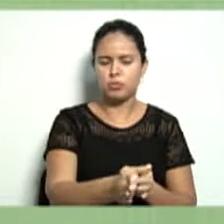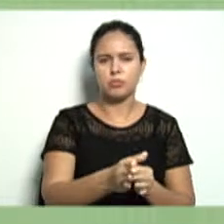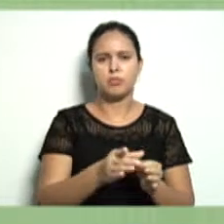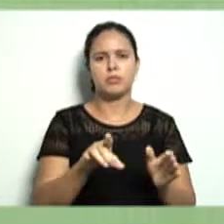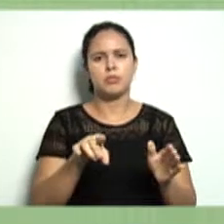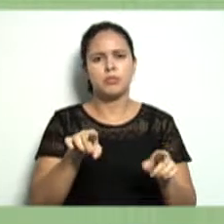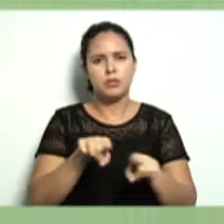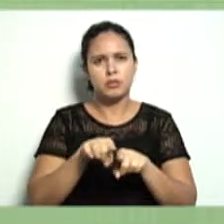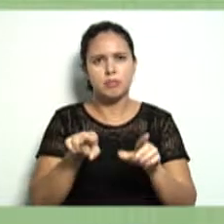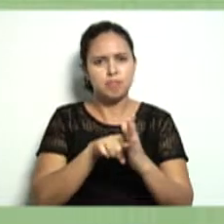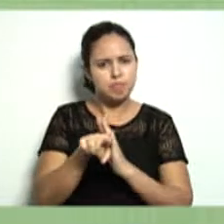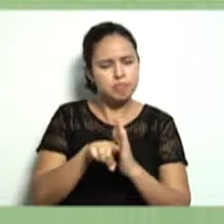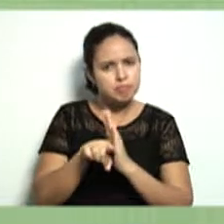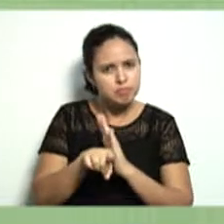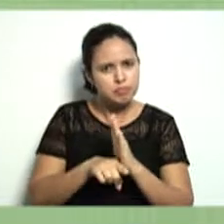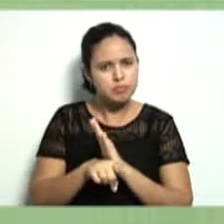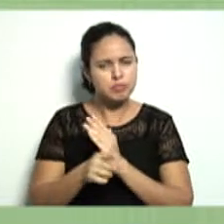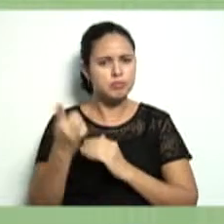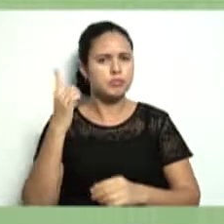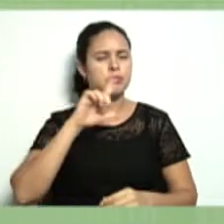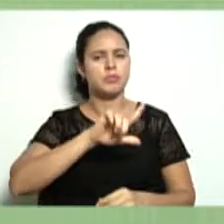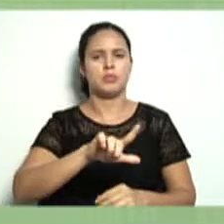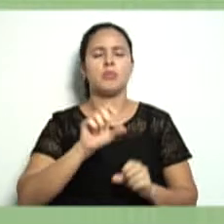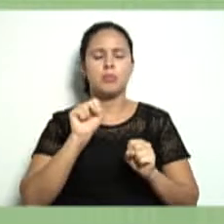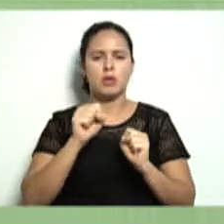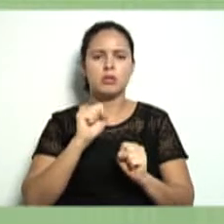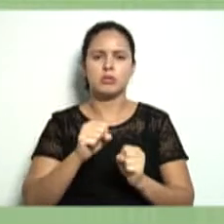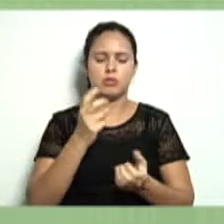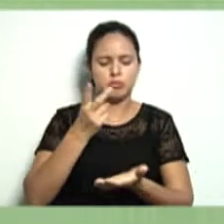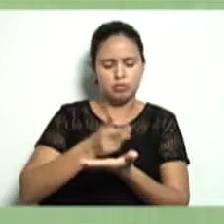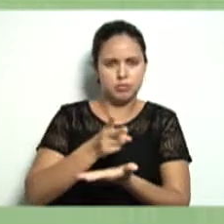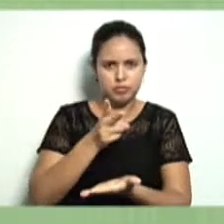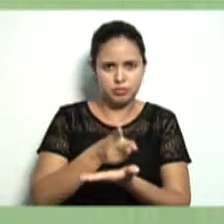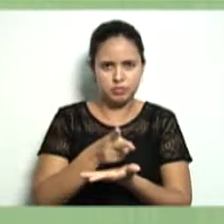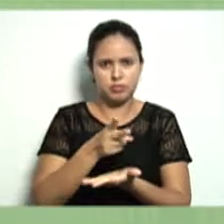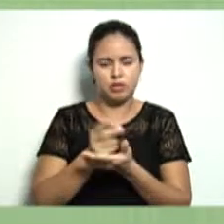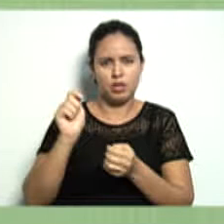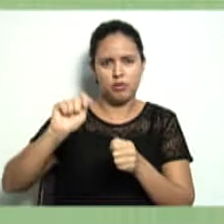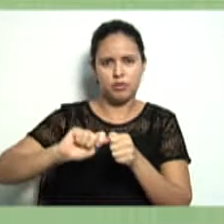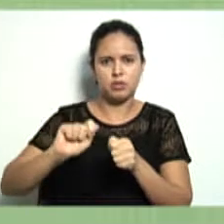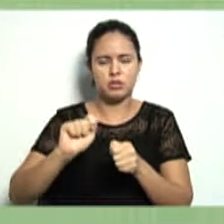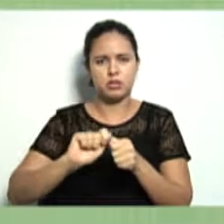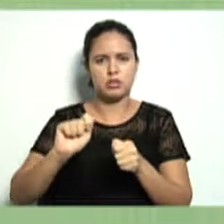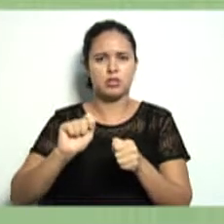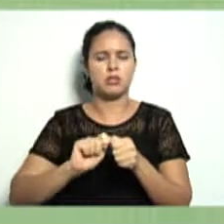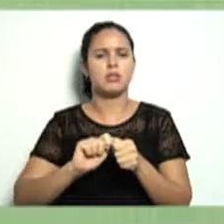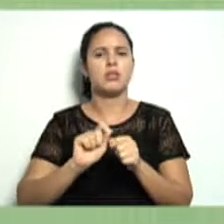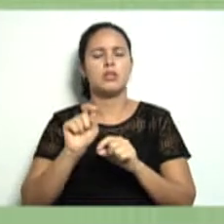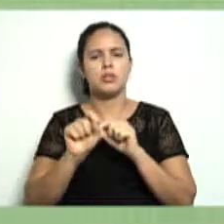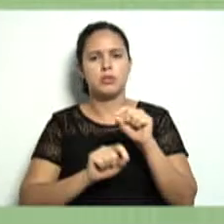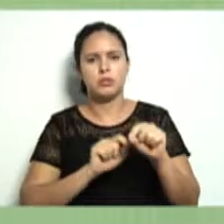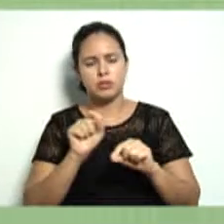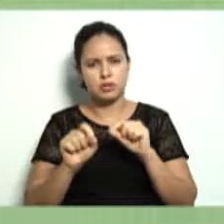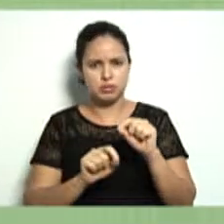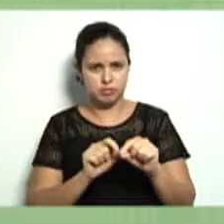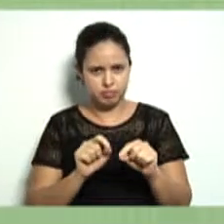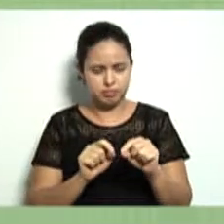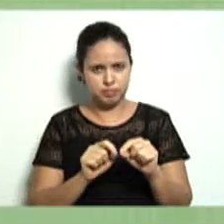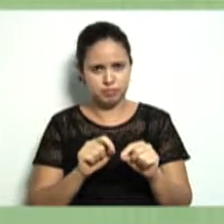avaliar esses resultados, vai garantir que você possa continuar fazendo com que